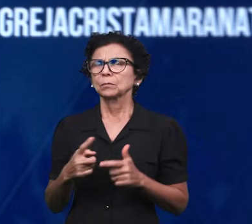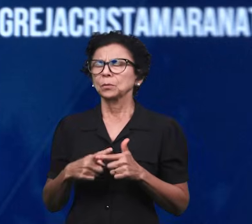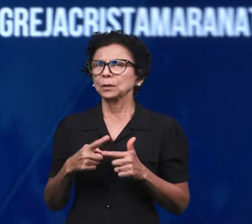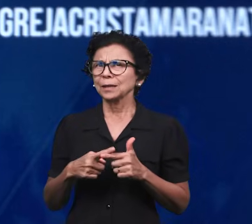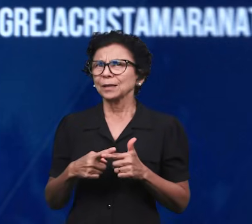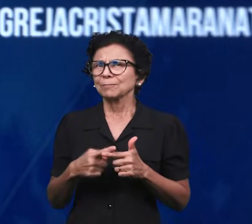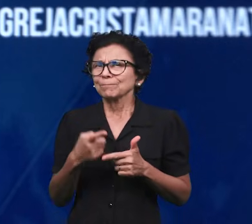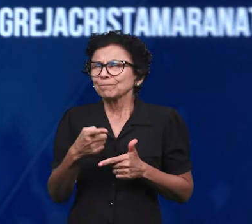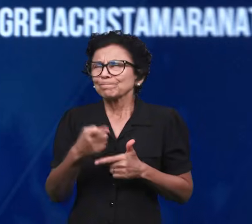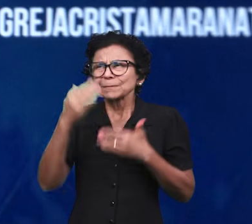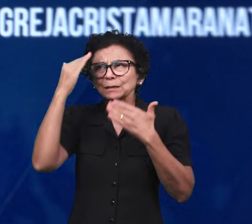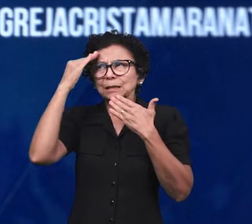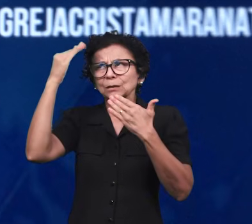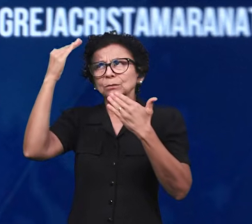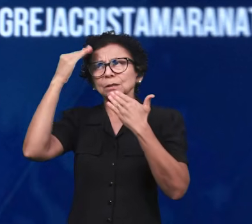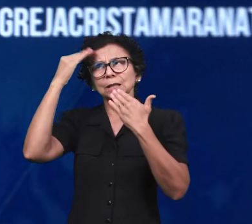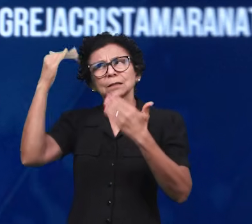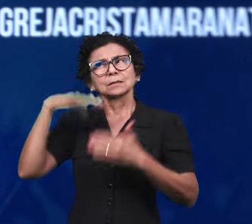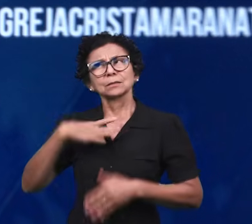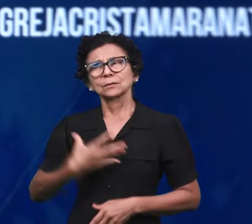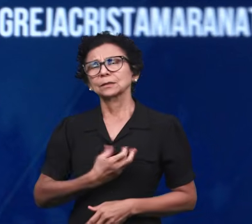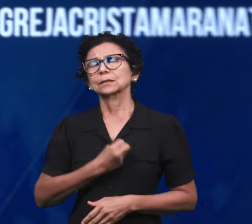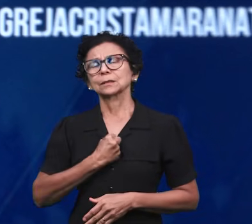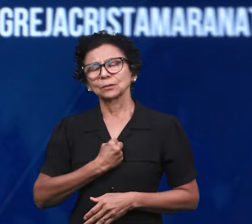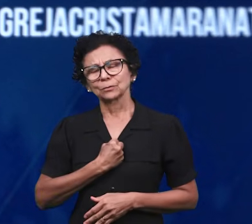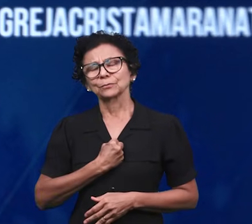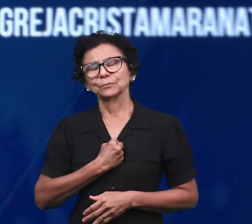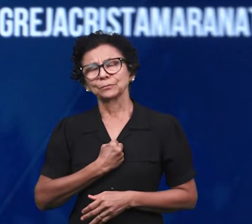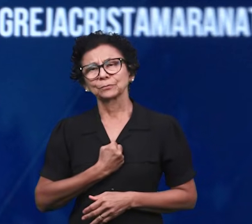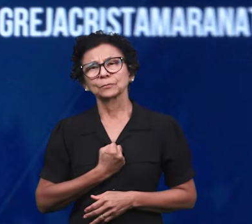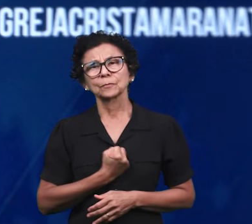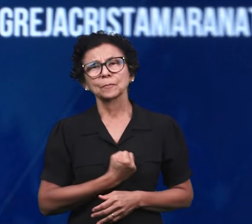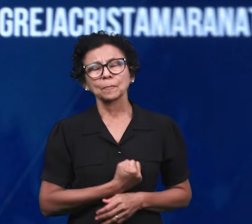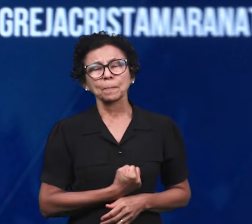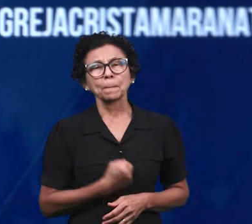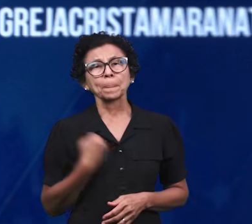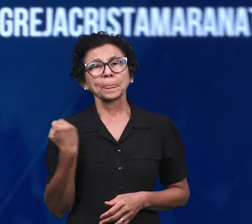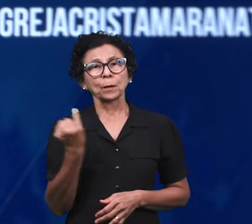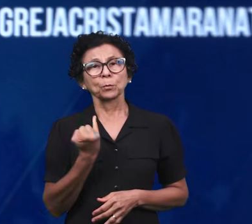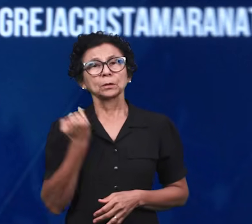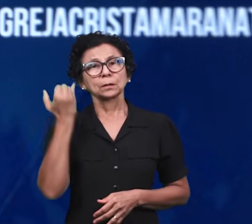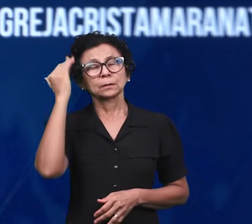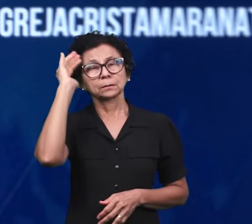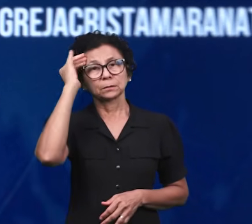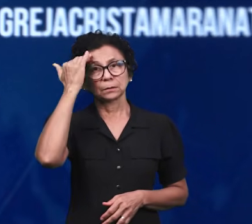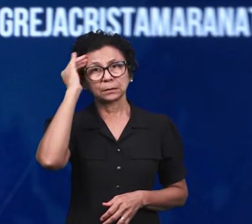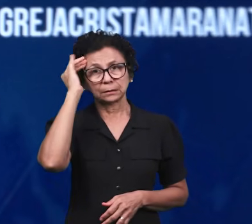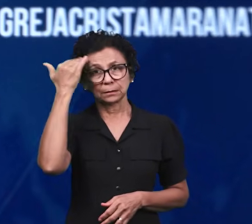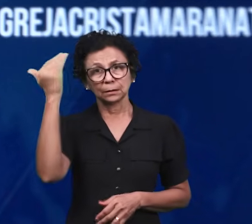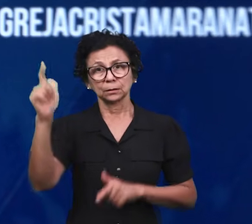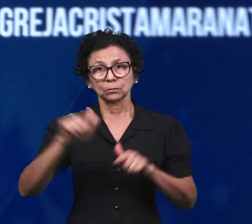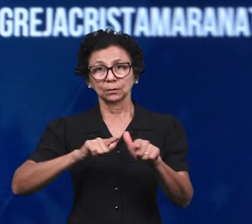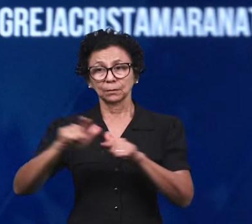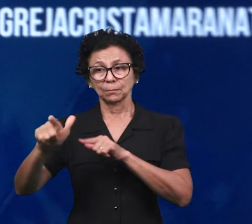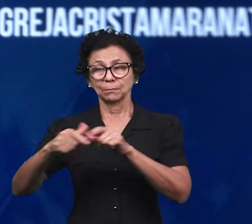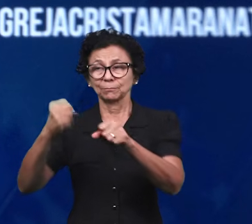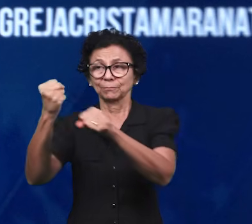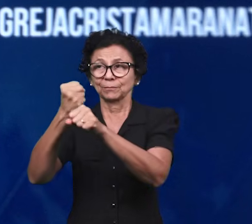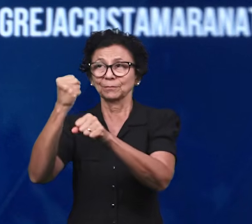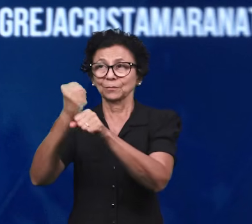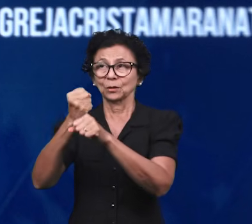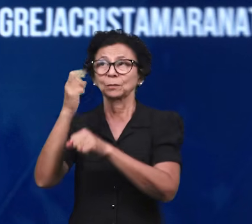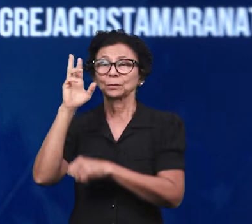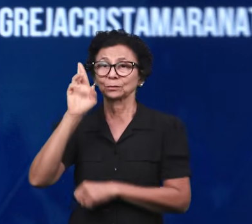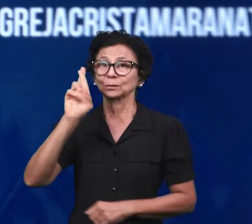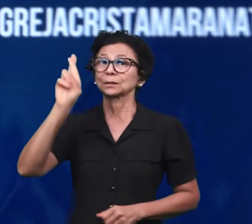Jovem, é muito importante você compreender que a instrumentalidade na obra, ser usado